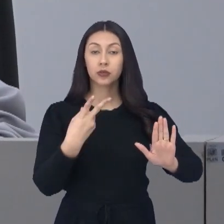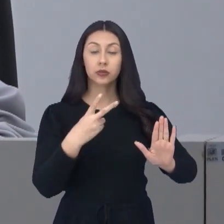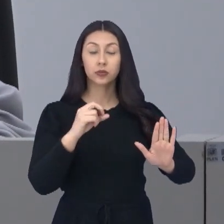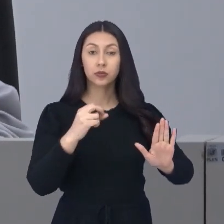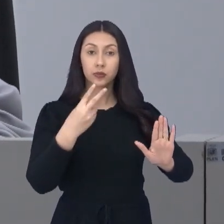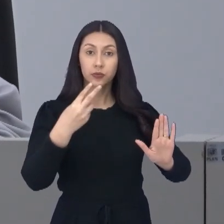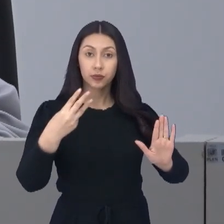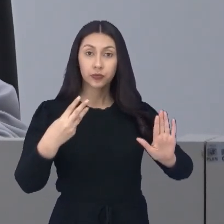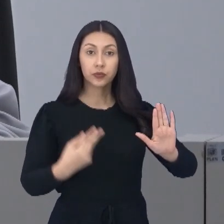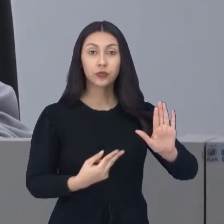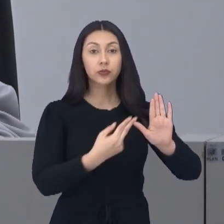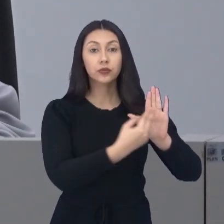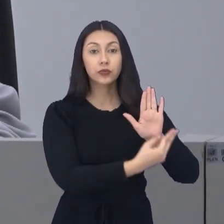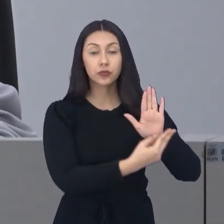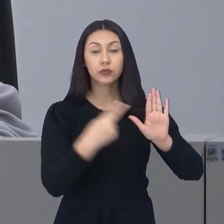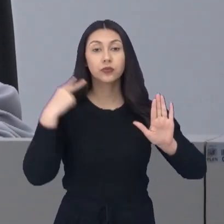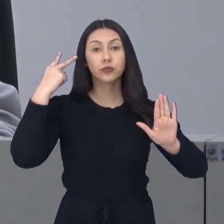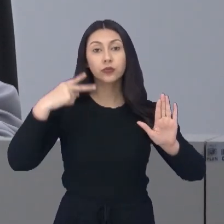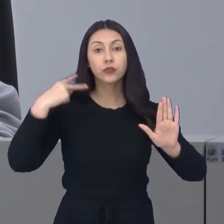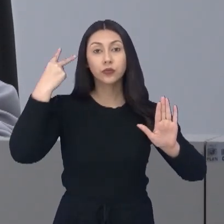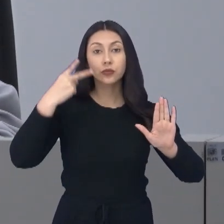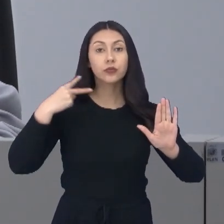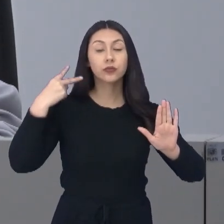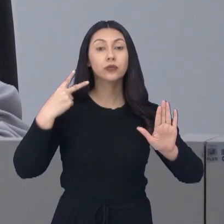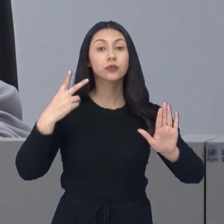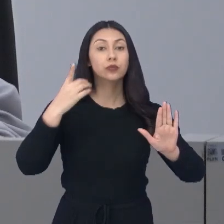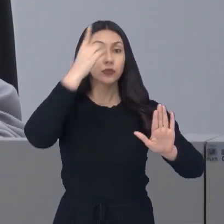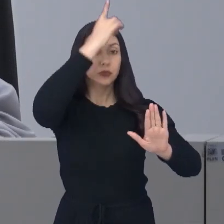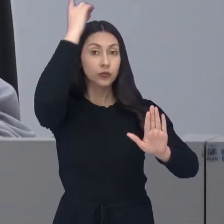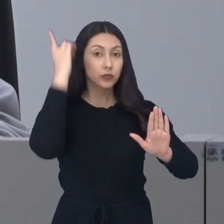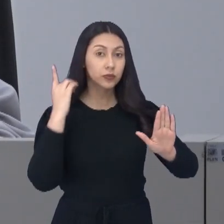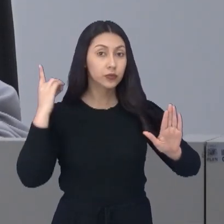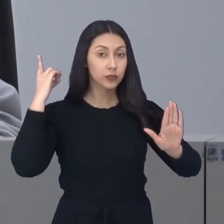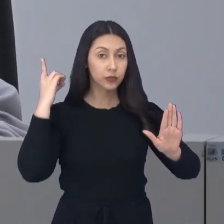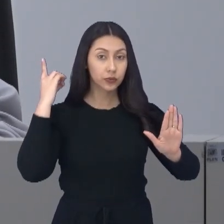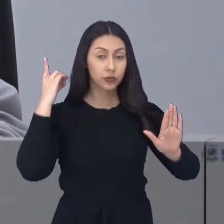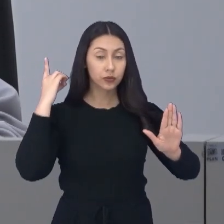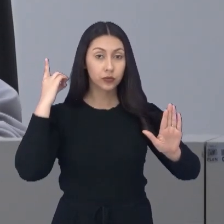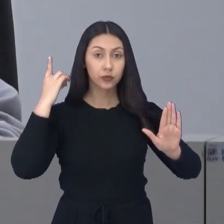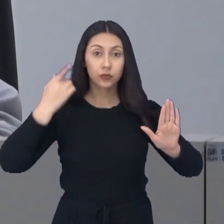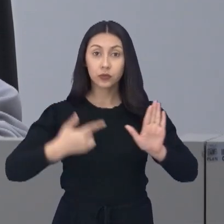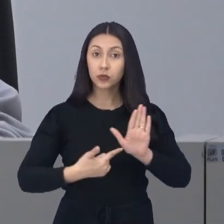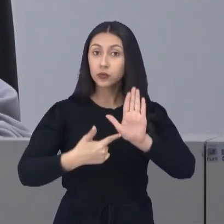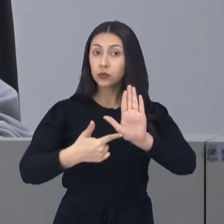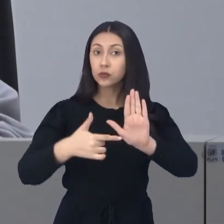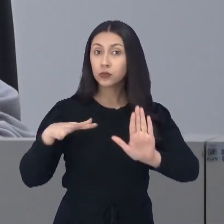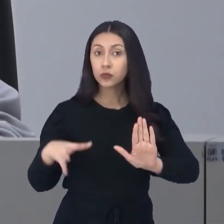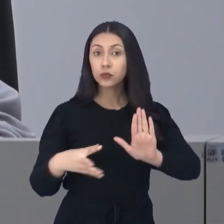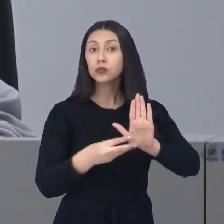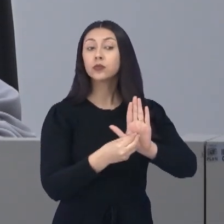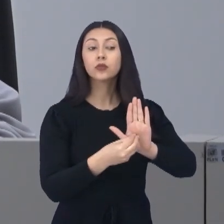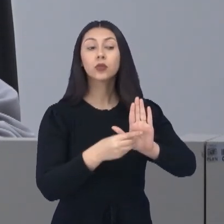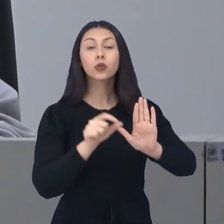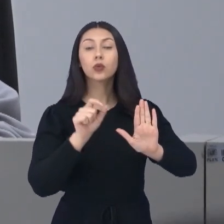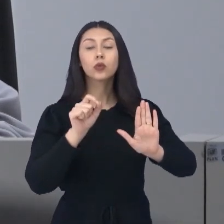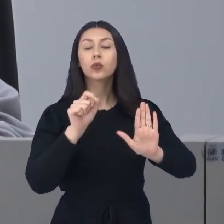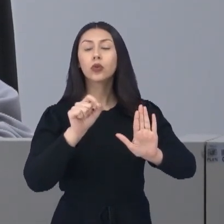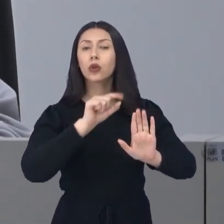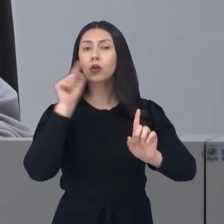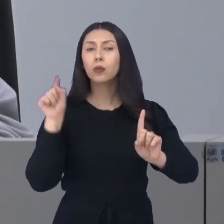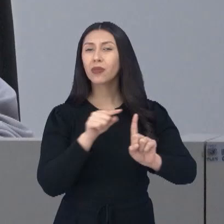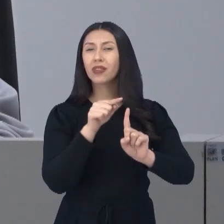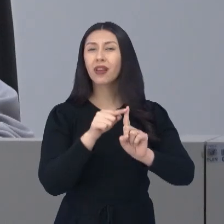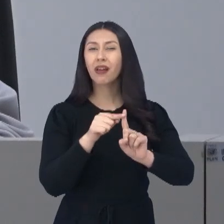189/2023. Autoria, vereadora Dulce Rita. Apresenta emenda, tem o objetivo sanar vício